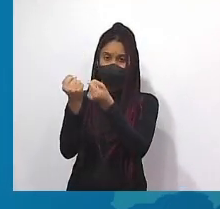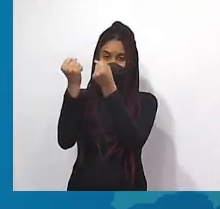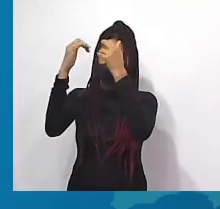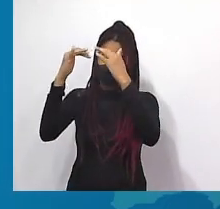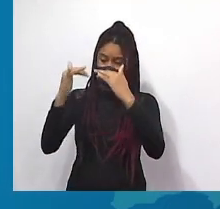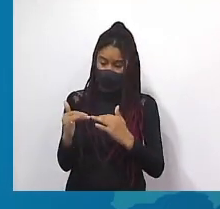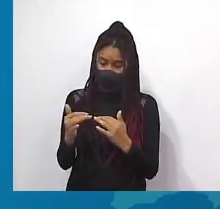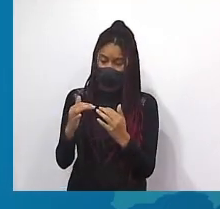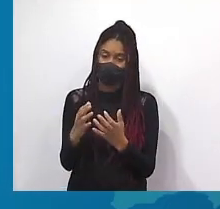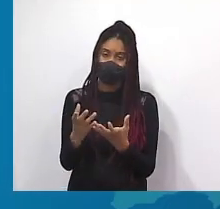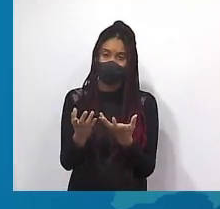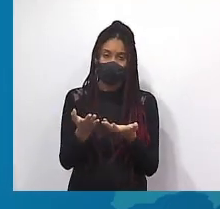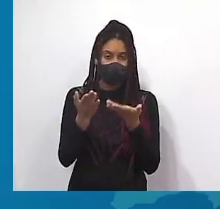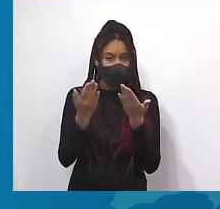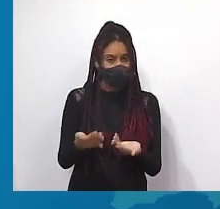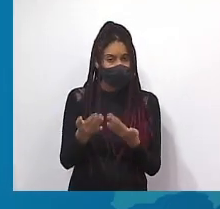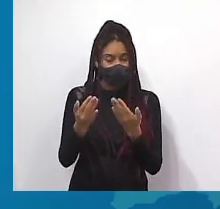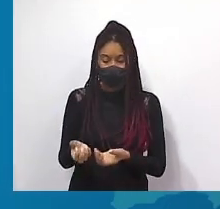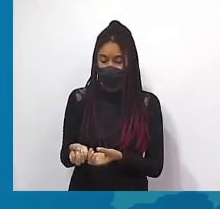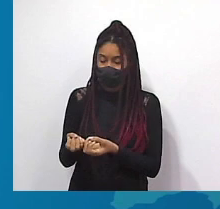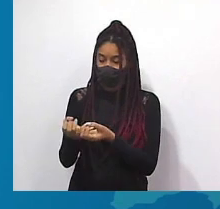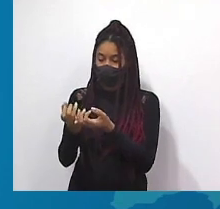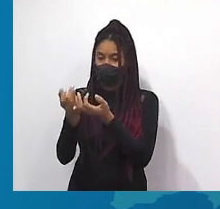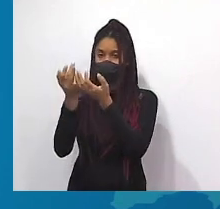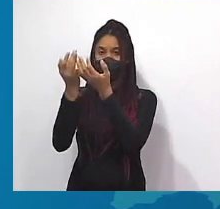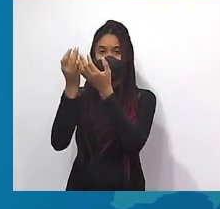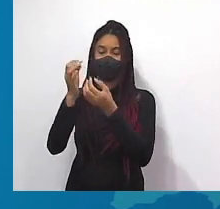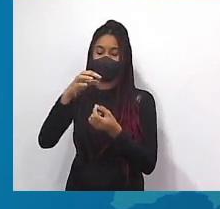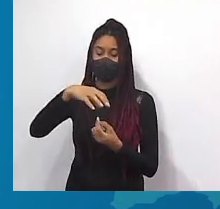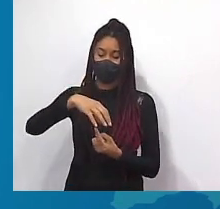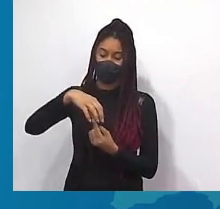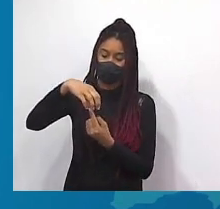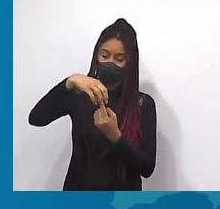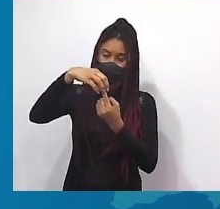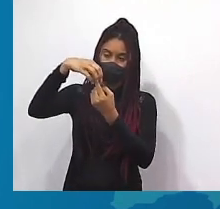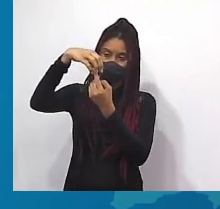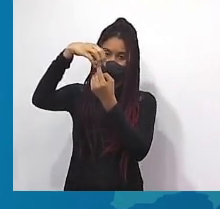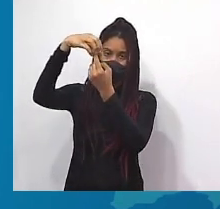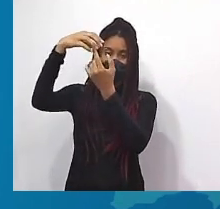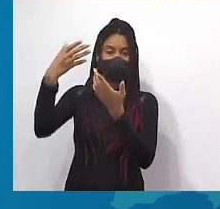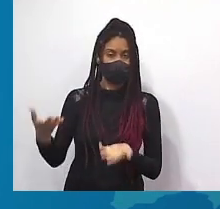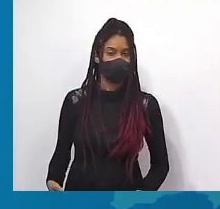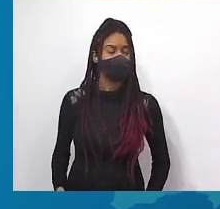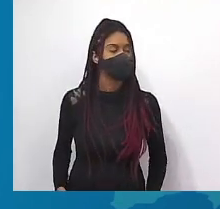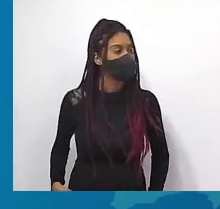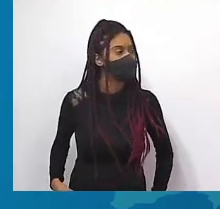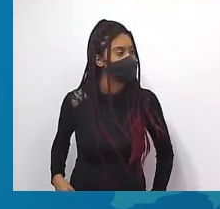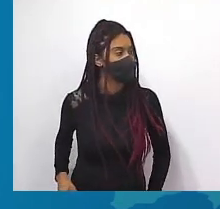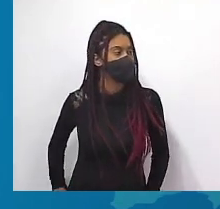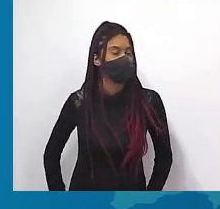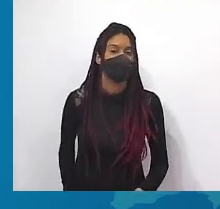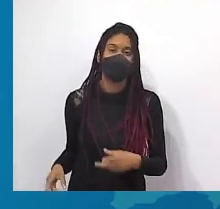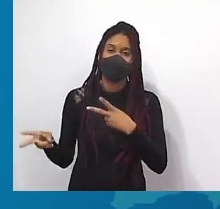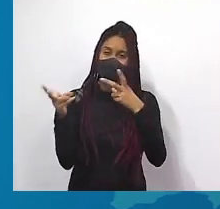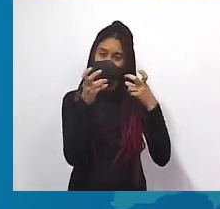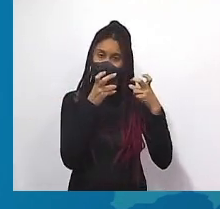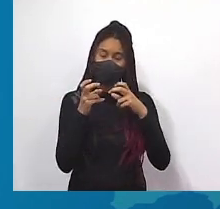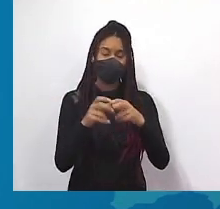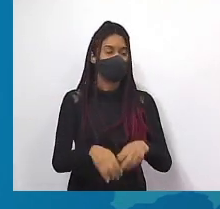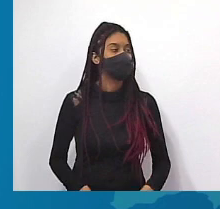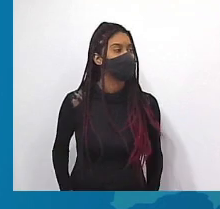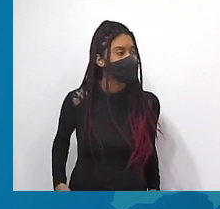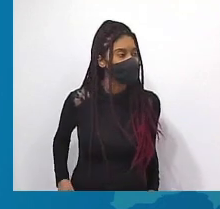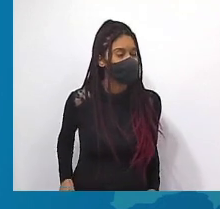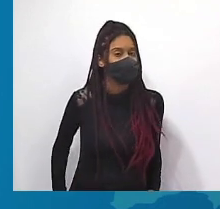sobe. E assim funciona um balão. Você aquece o ar e ele sobe. Mas aí perceba, quando o